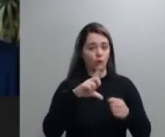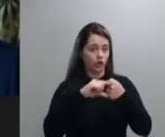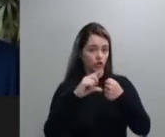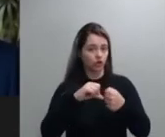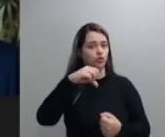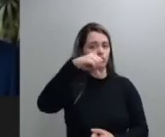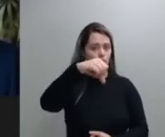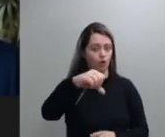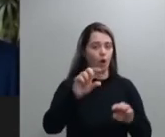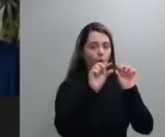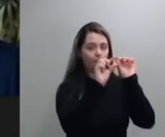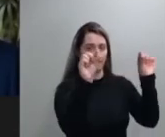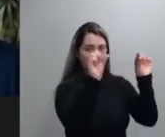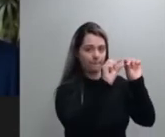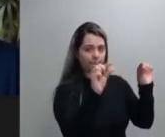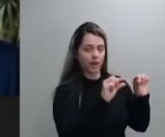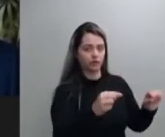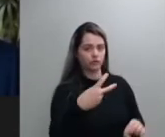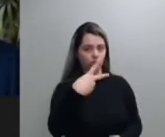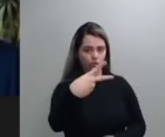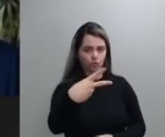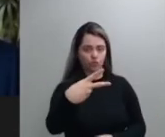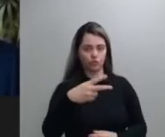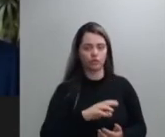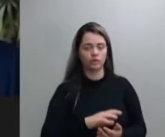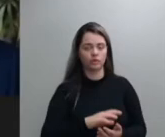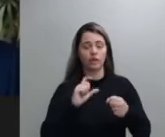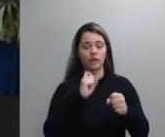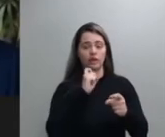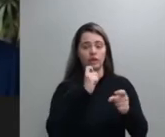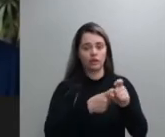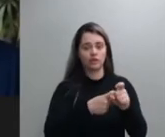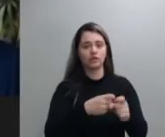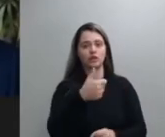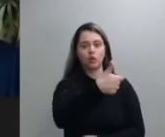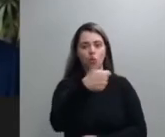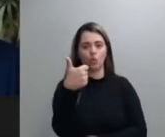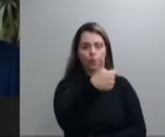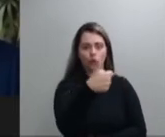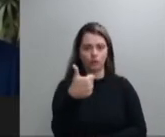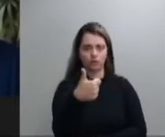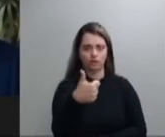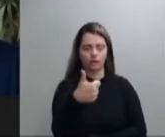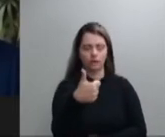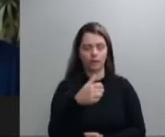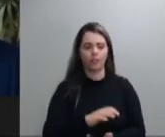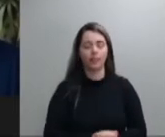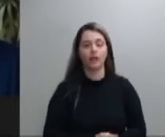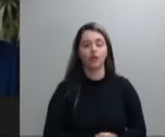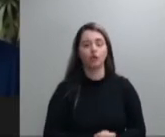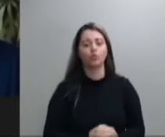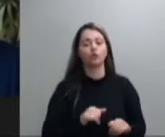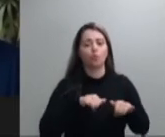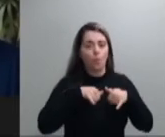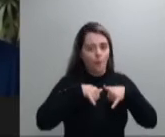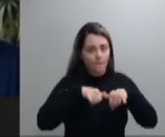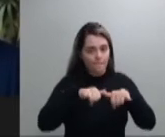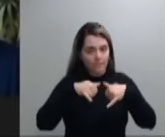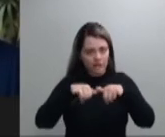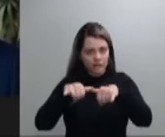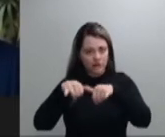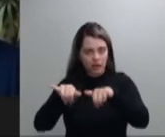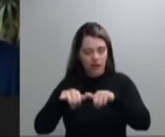parágrafo é segundo né inciso 11 trata-se junto comercial de registros